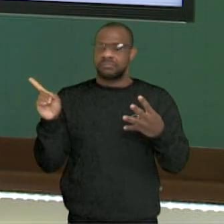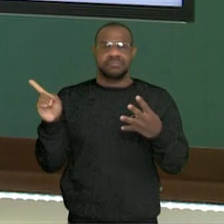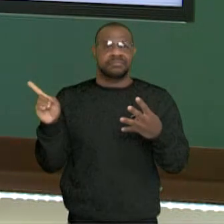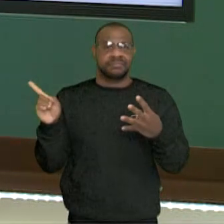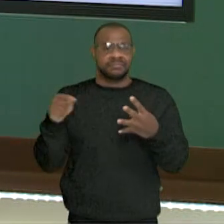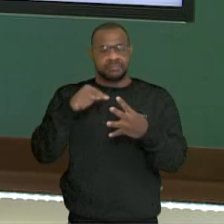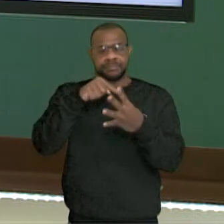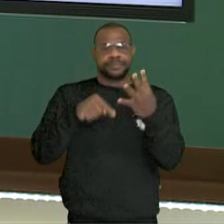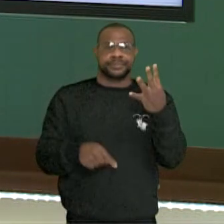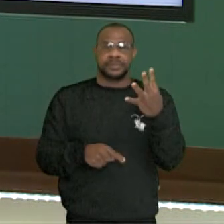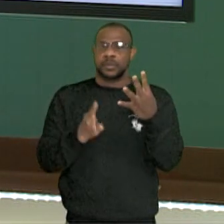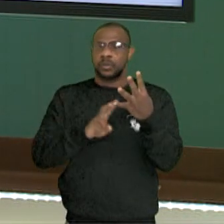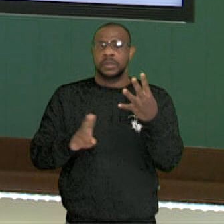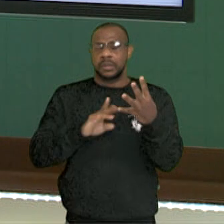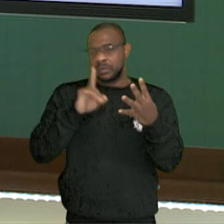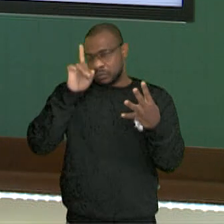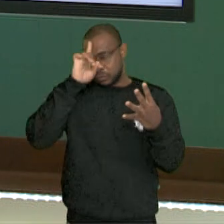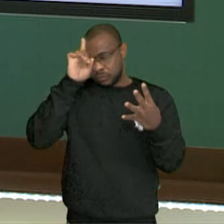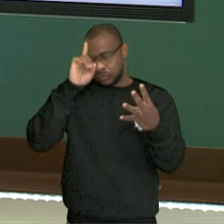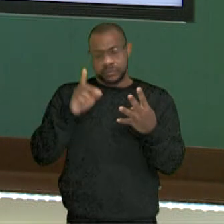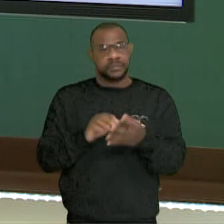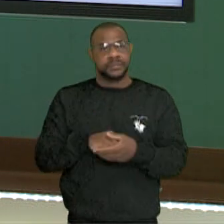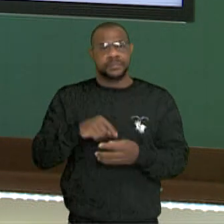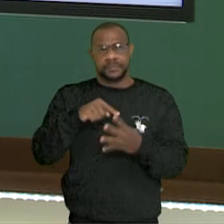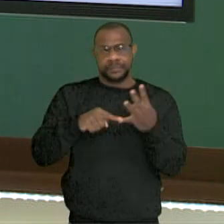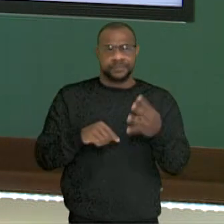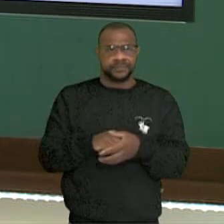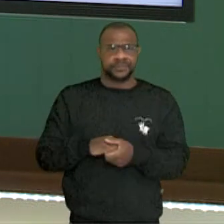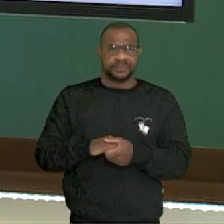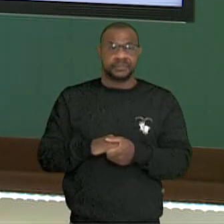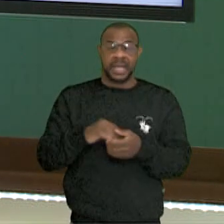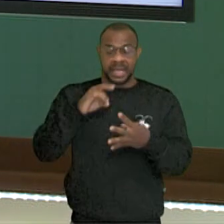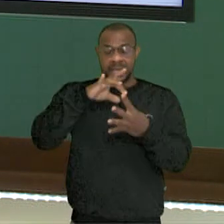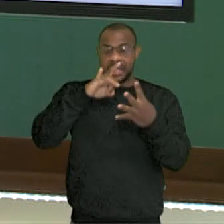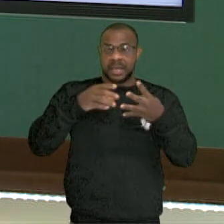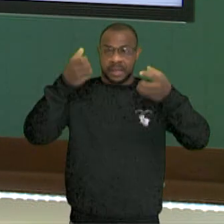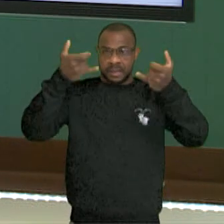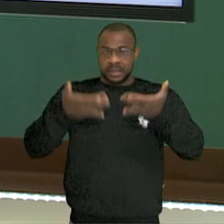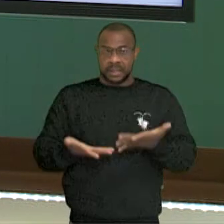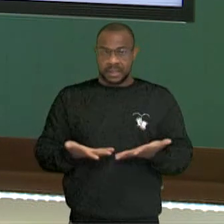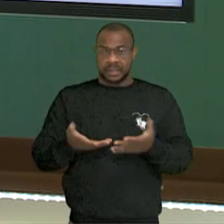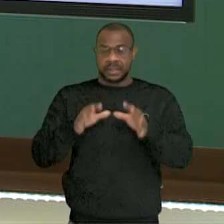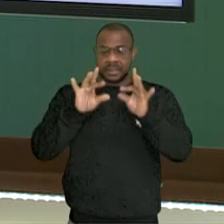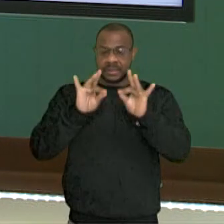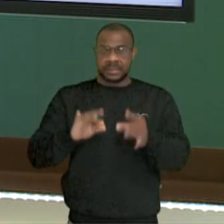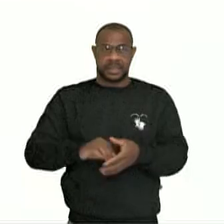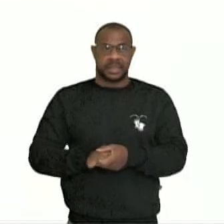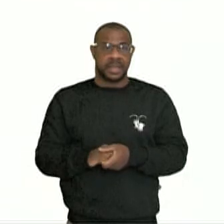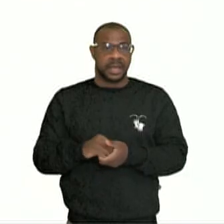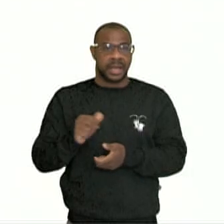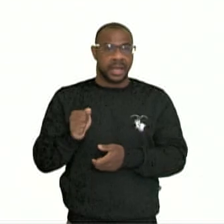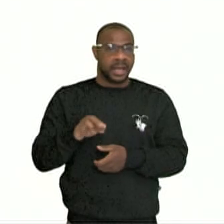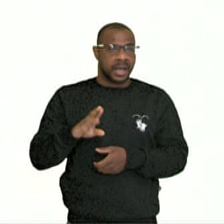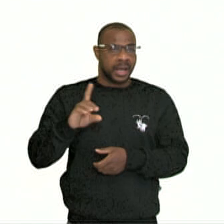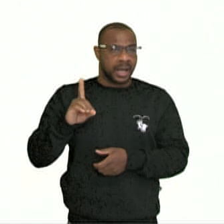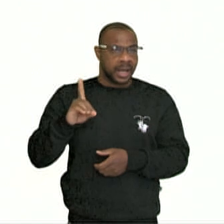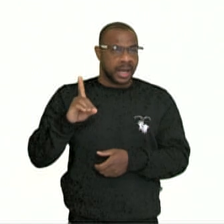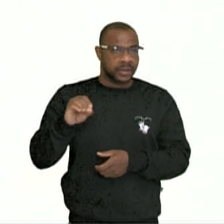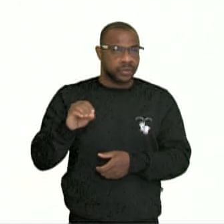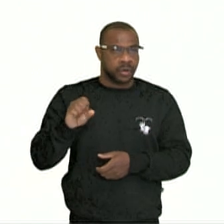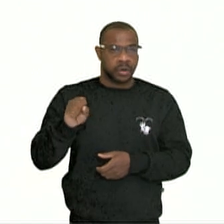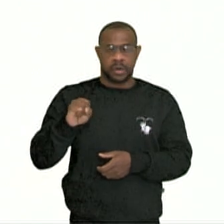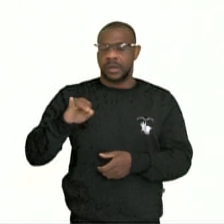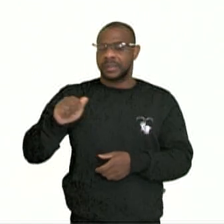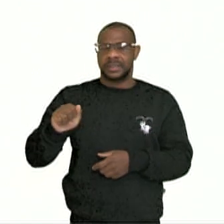utilizamos no nosso cotidiano. Vamos conhecer um pouquinho sobre cada uma delas? Então vamos falar sobre a ardósia. Repare bem no